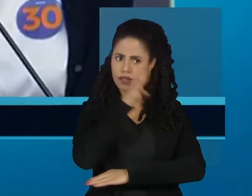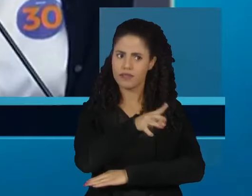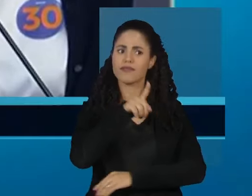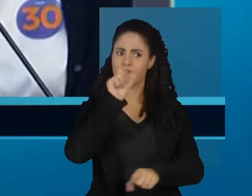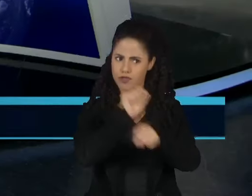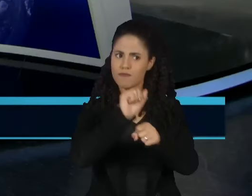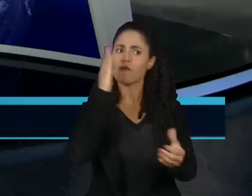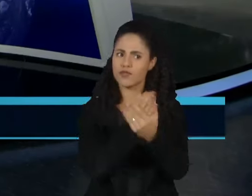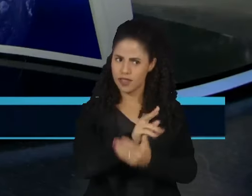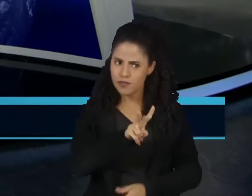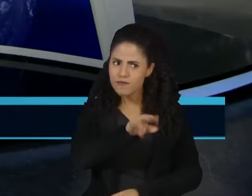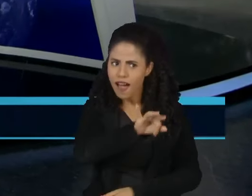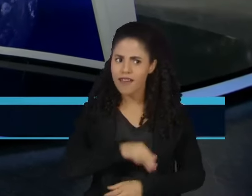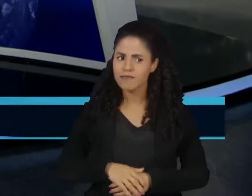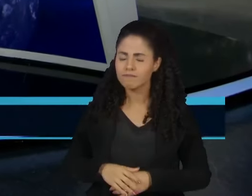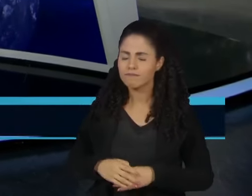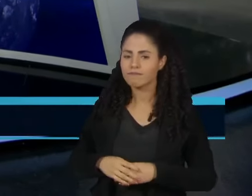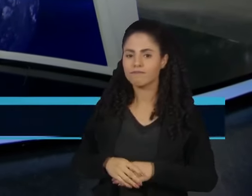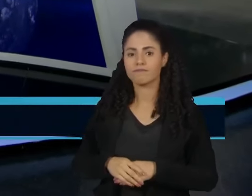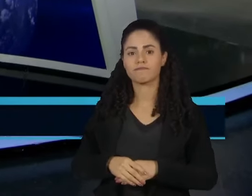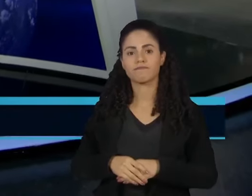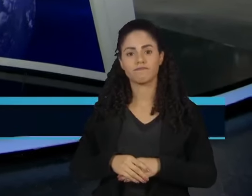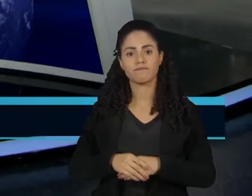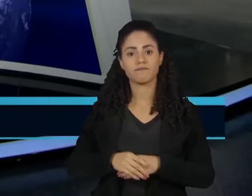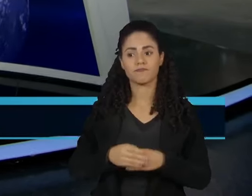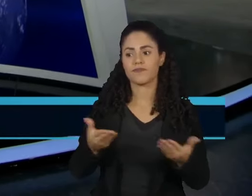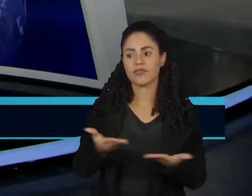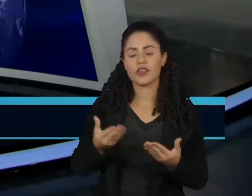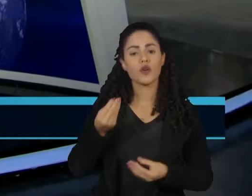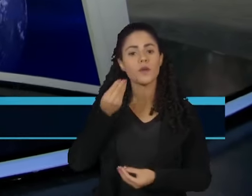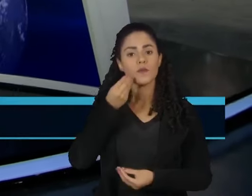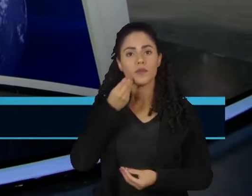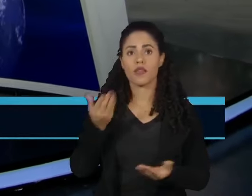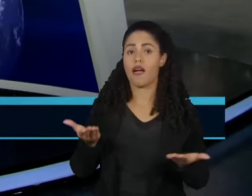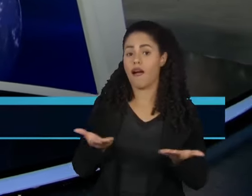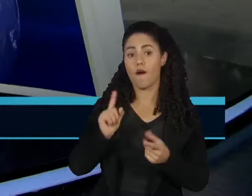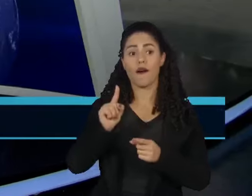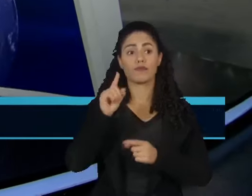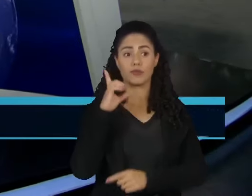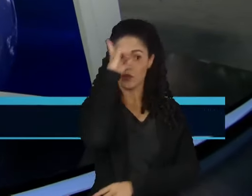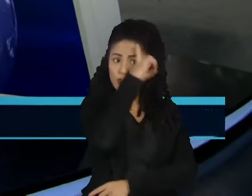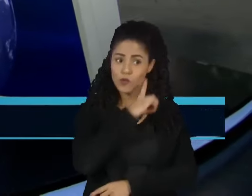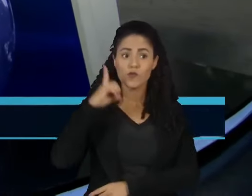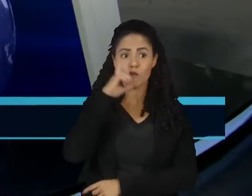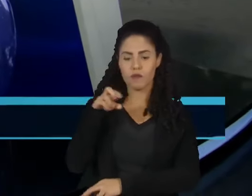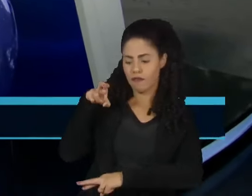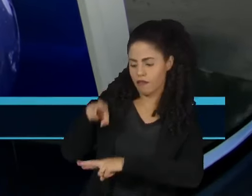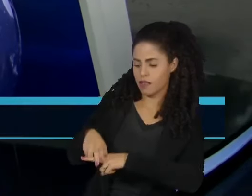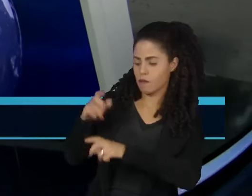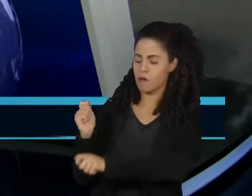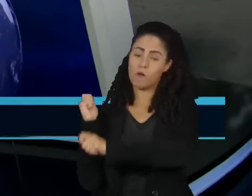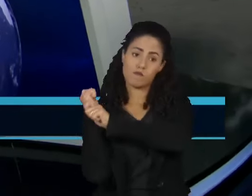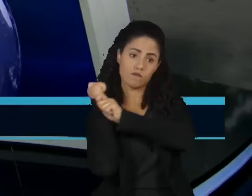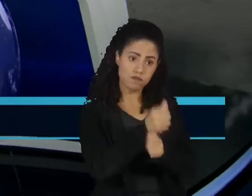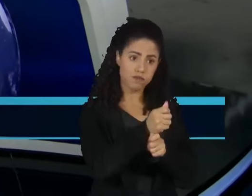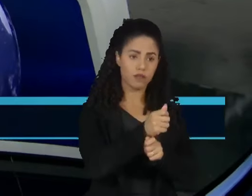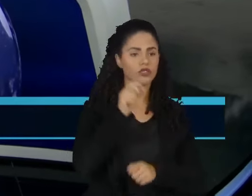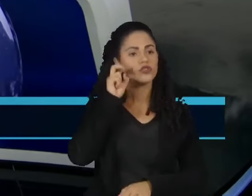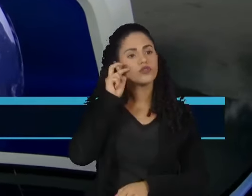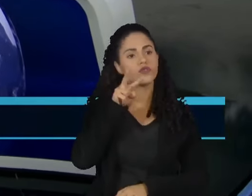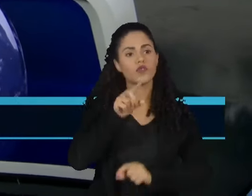processo. Bom, Dimas, depois da cadeirada que nós vimos no domingo, né, de Datena e Marçal, hoje a gente viu